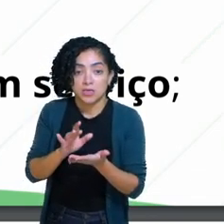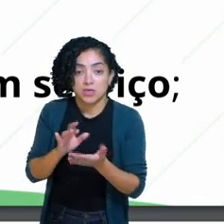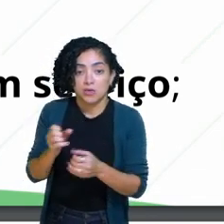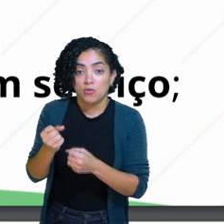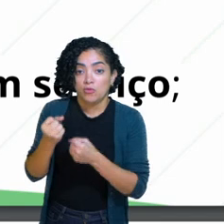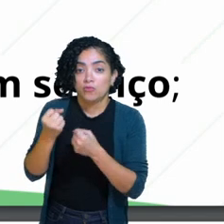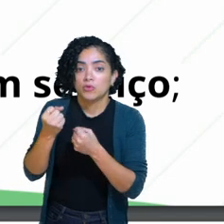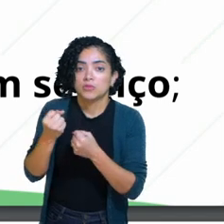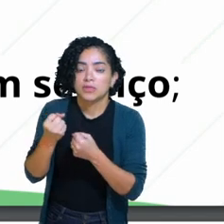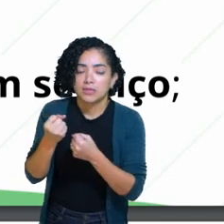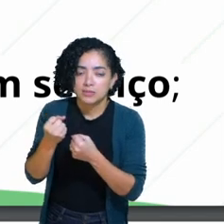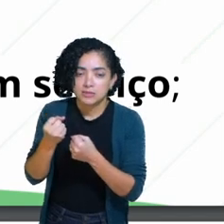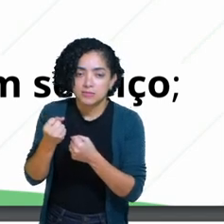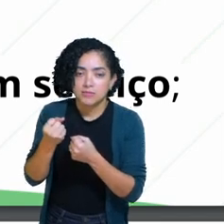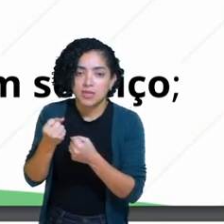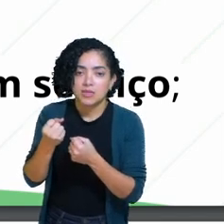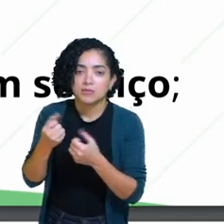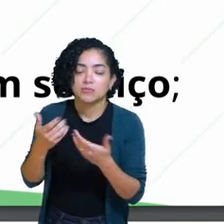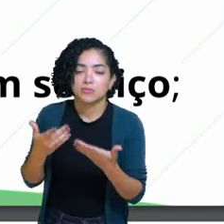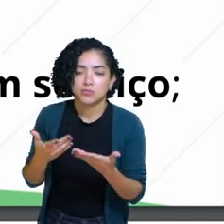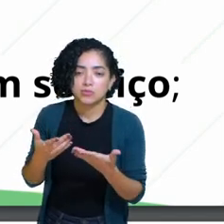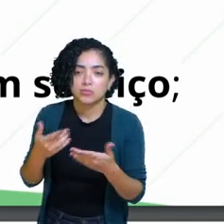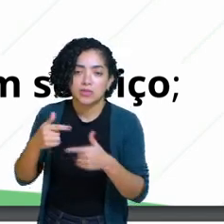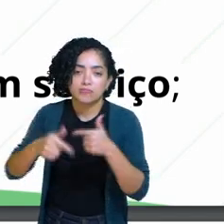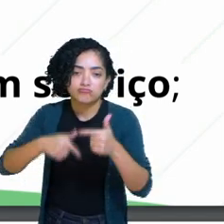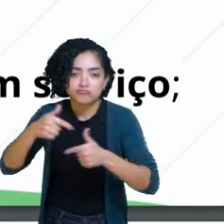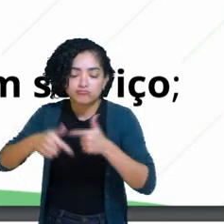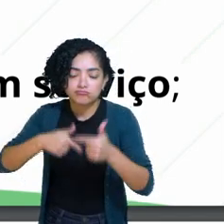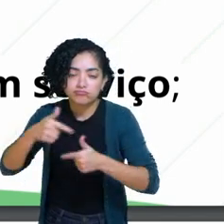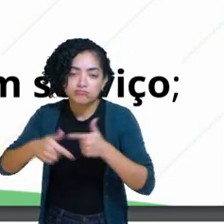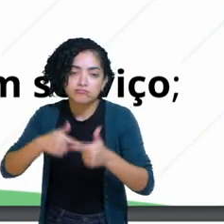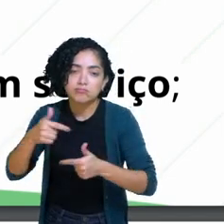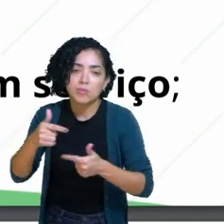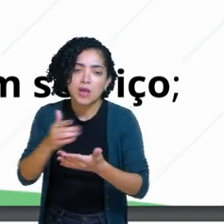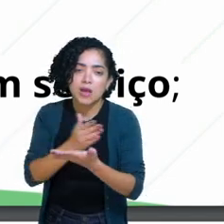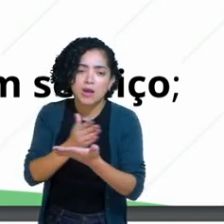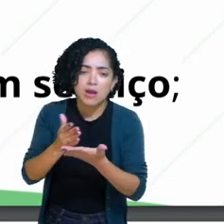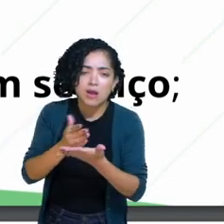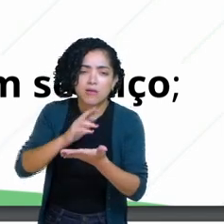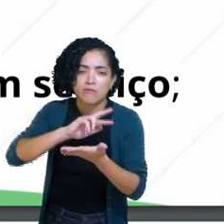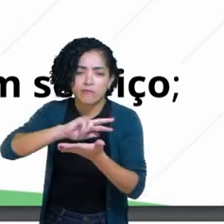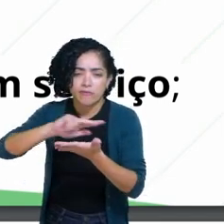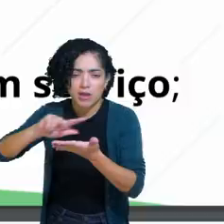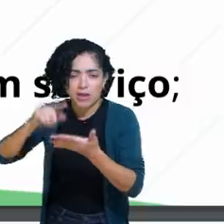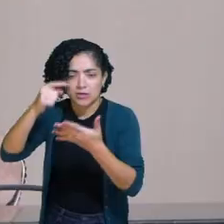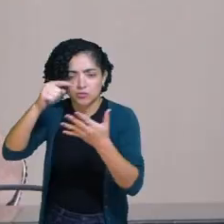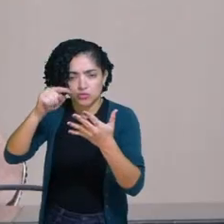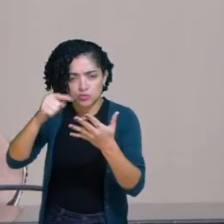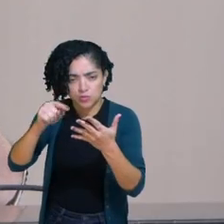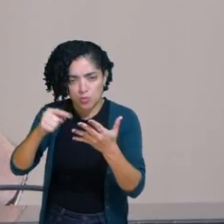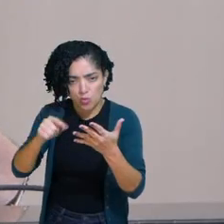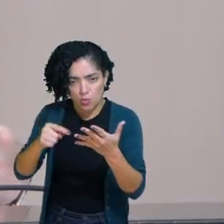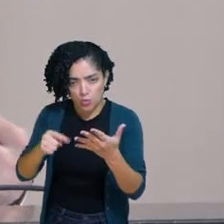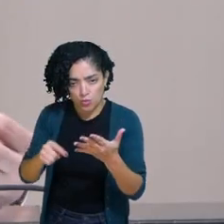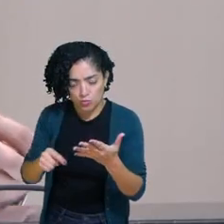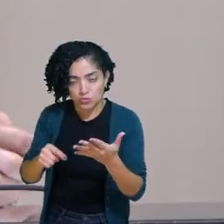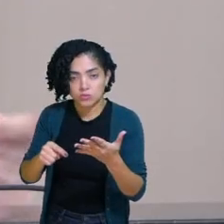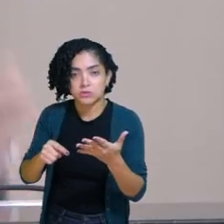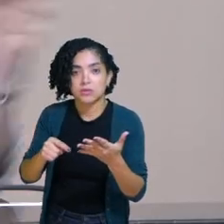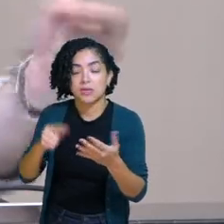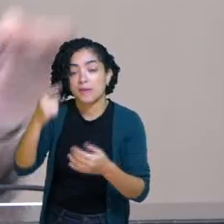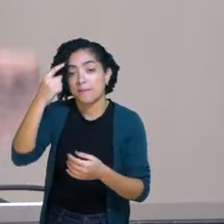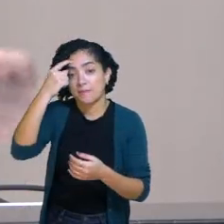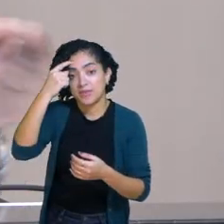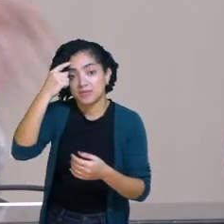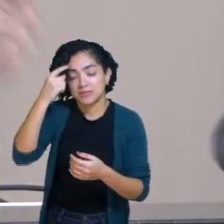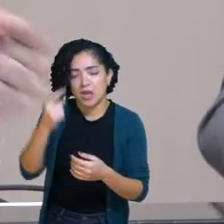formação continuada em serviço né que aí perpassam vários pontos e e a gente não pode pensar que é